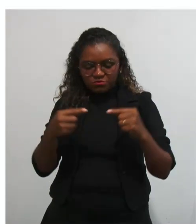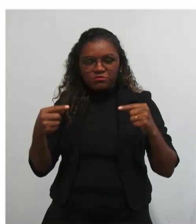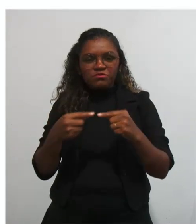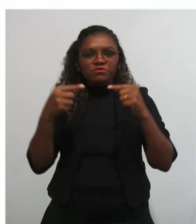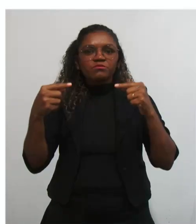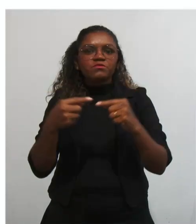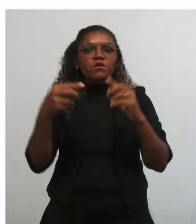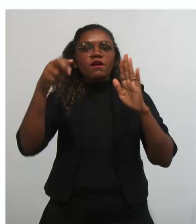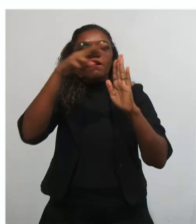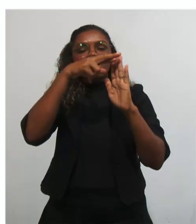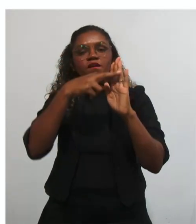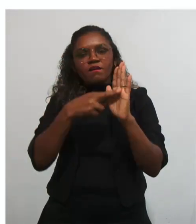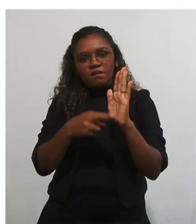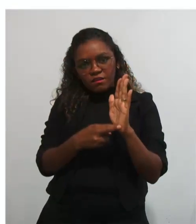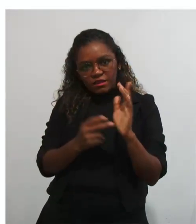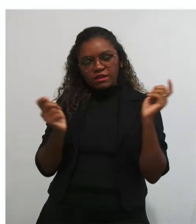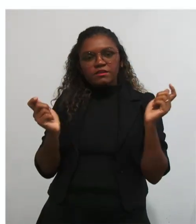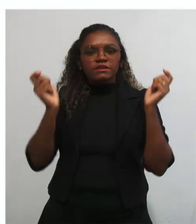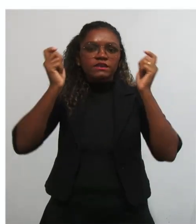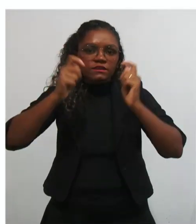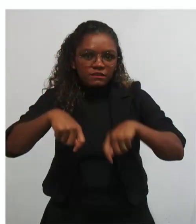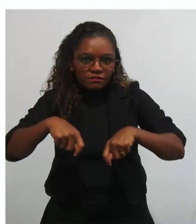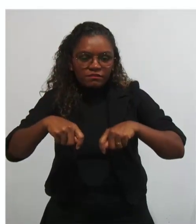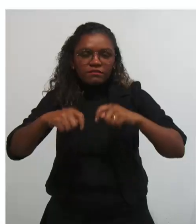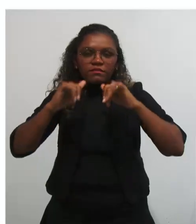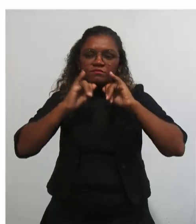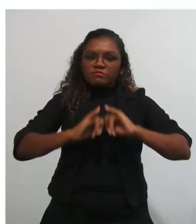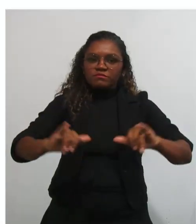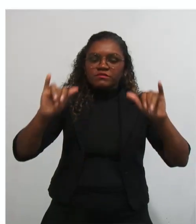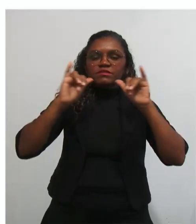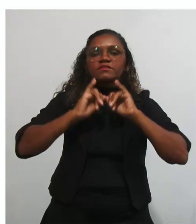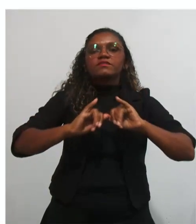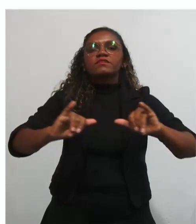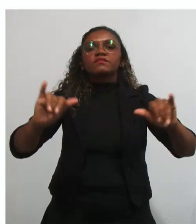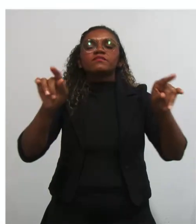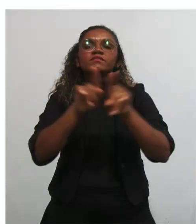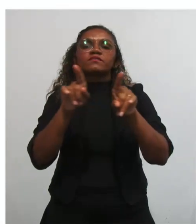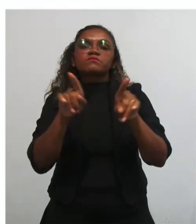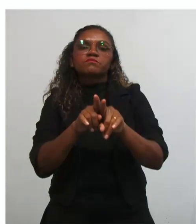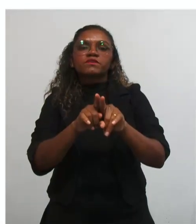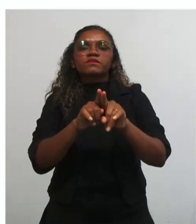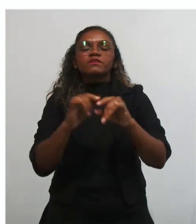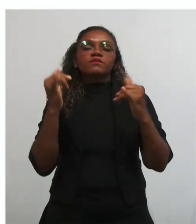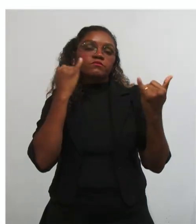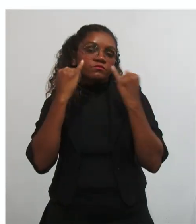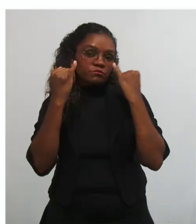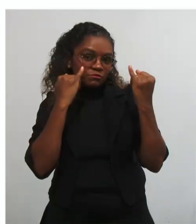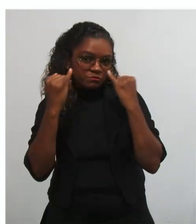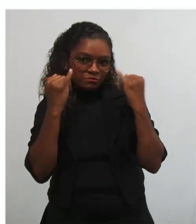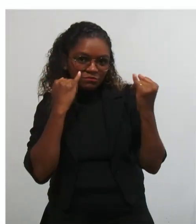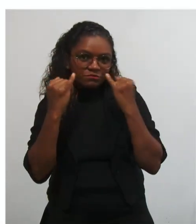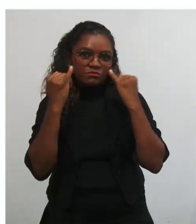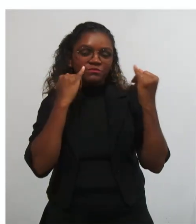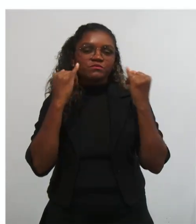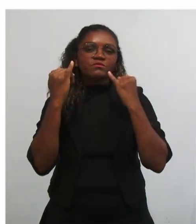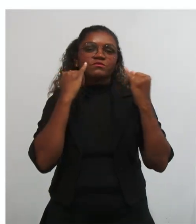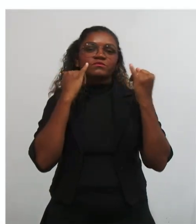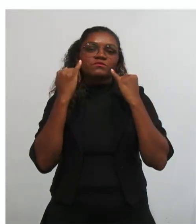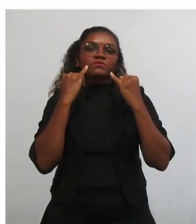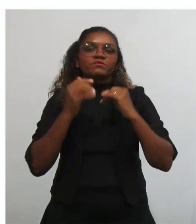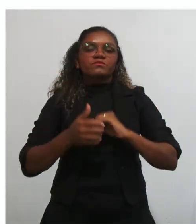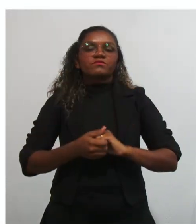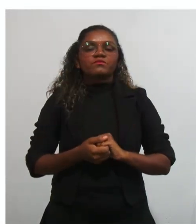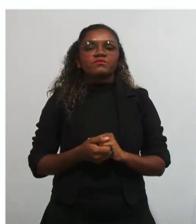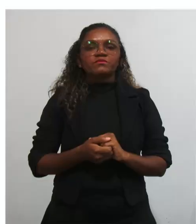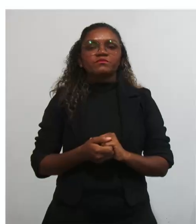regra, possibilitando a transmissão de uma mensagem ou de informações de um emissor